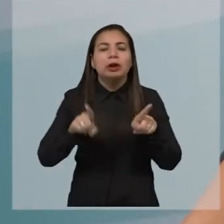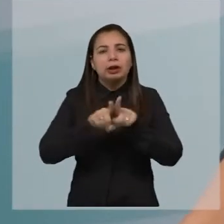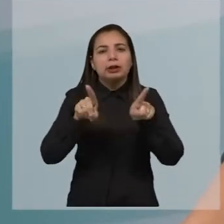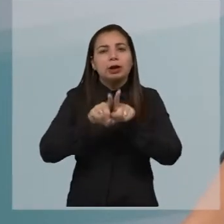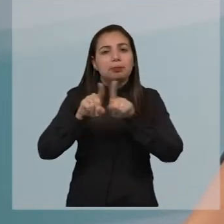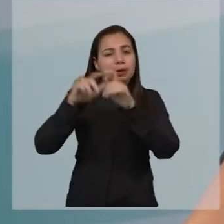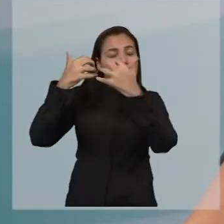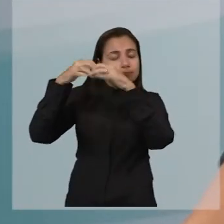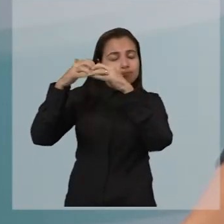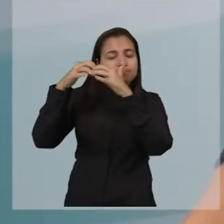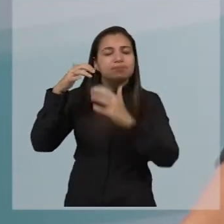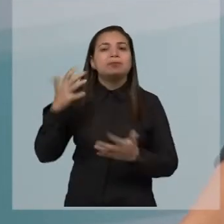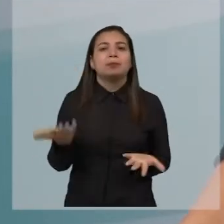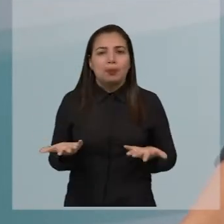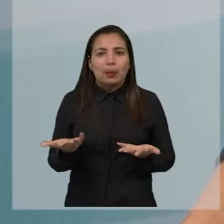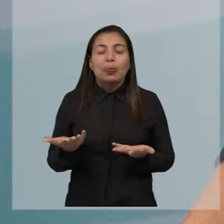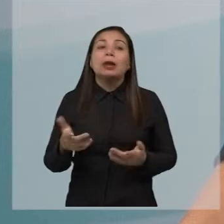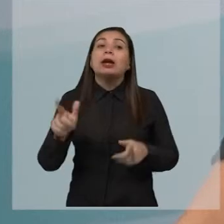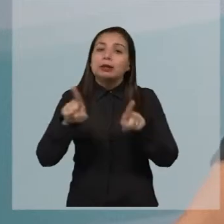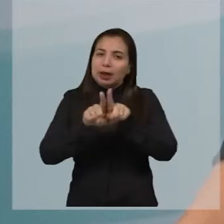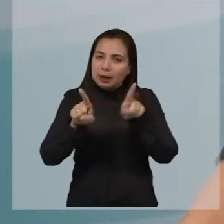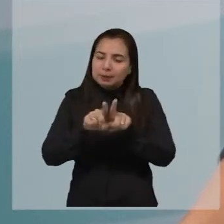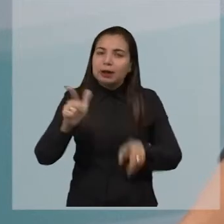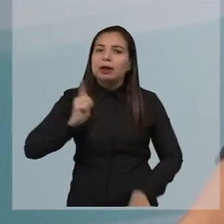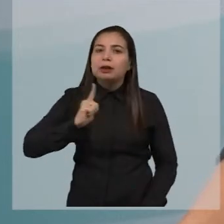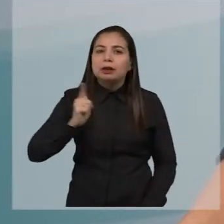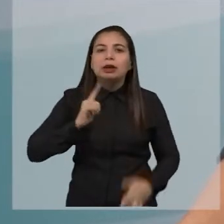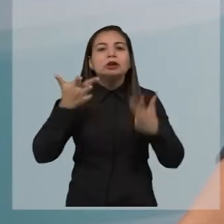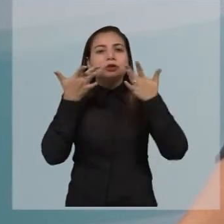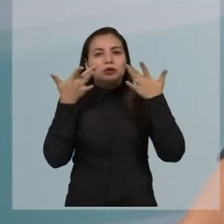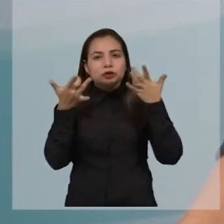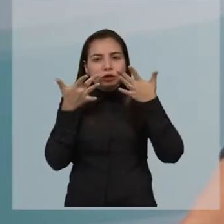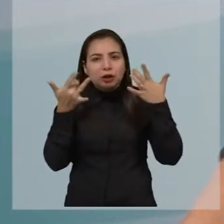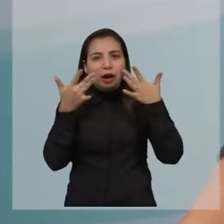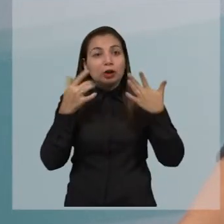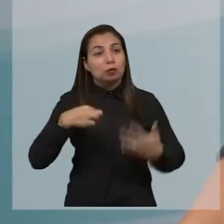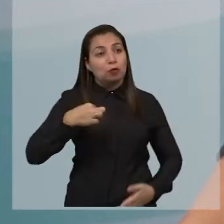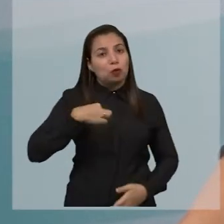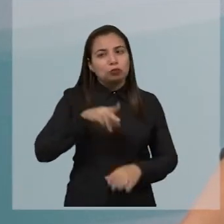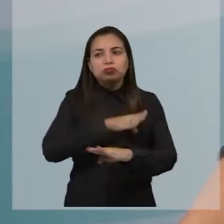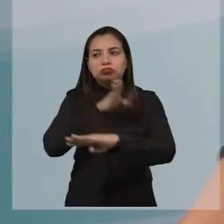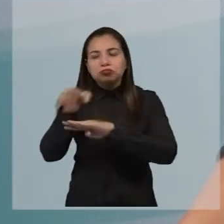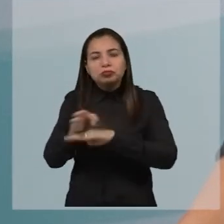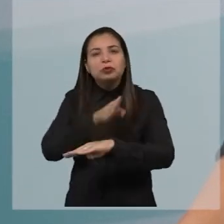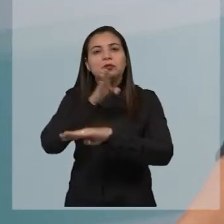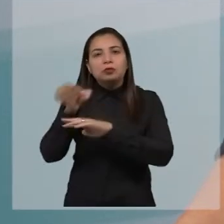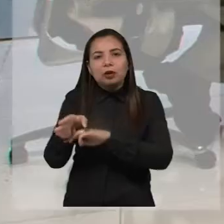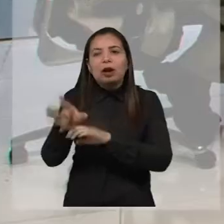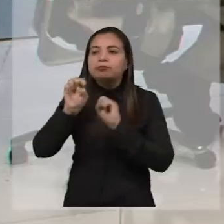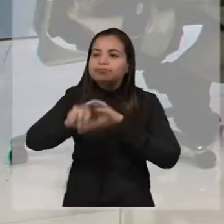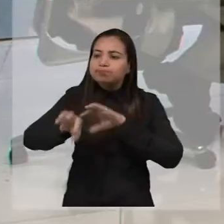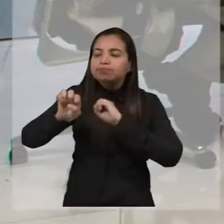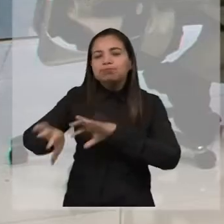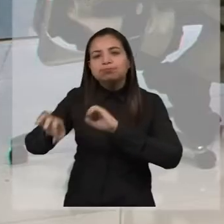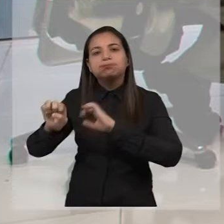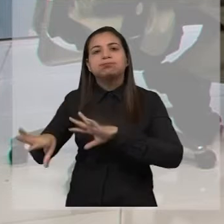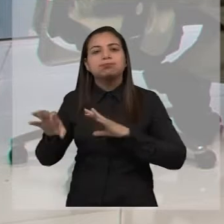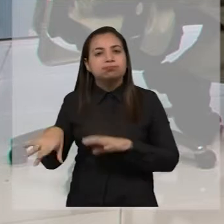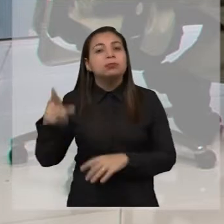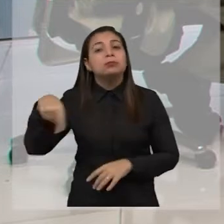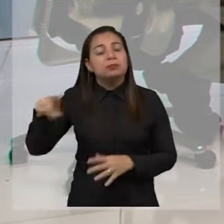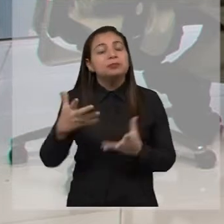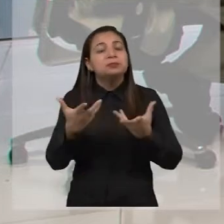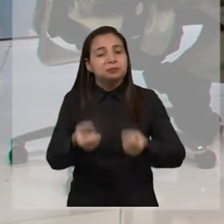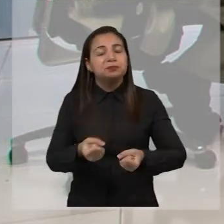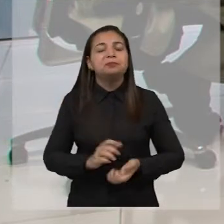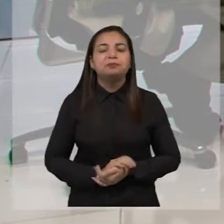a gente procura essas fomentações. Aí, teatro também, não voluntária, também está com a gente lá. Aliás, estou